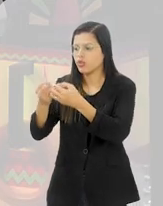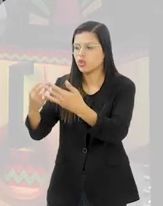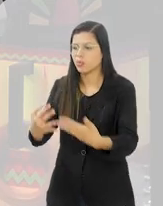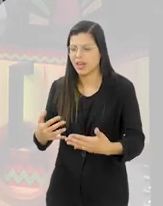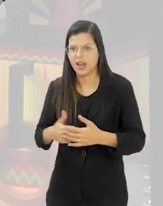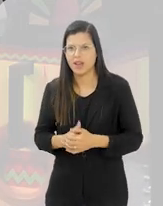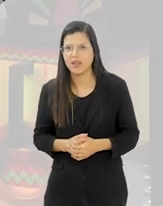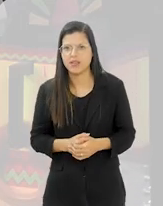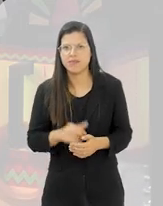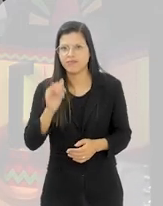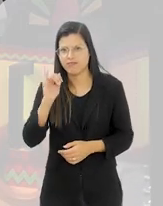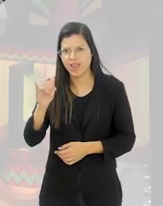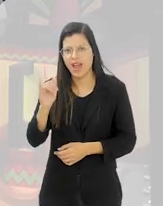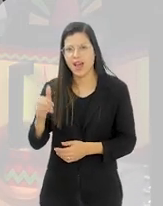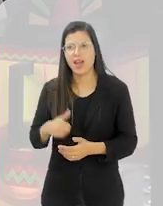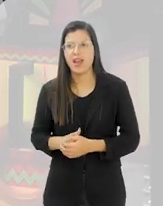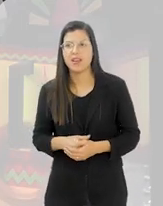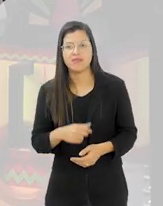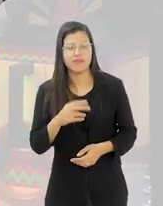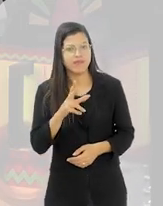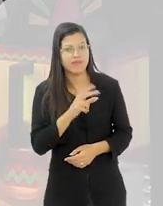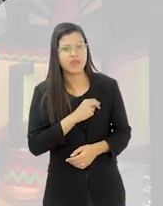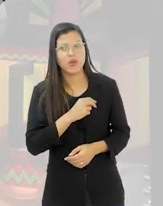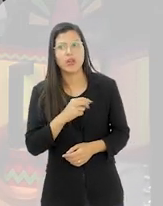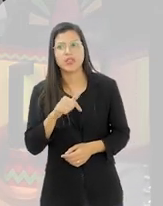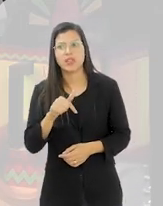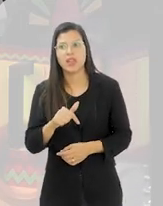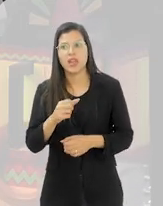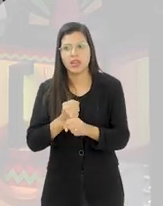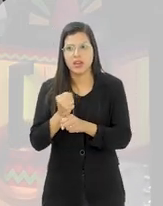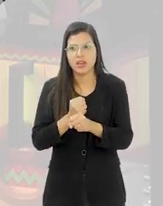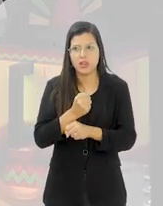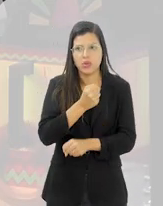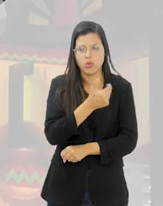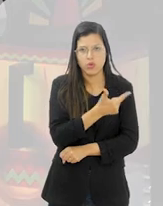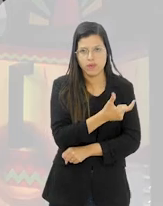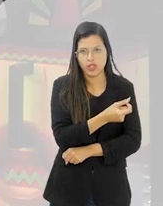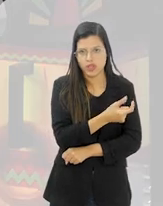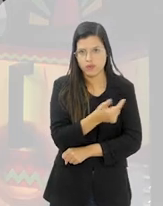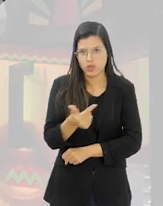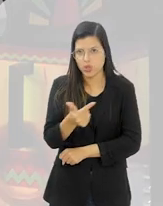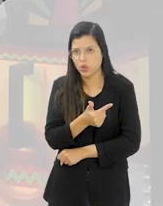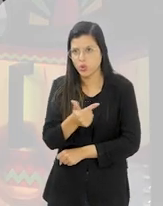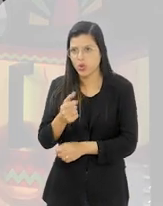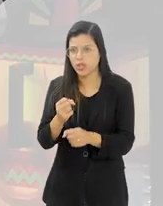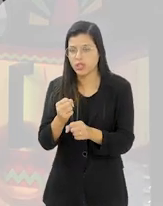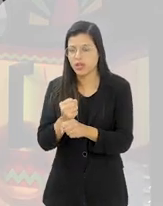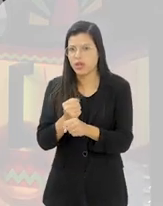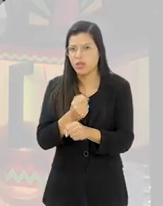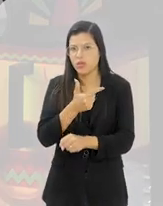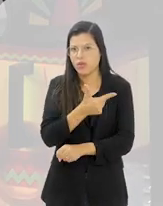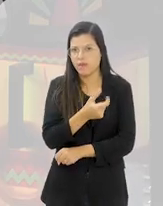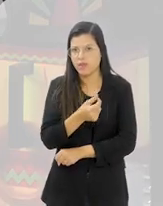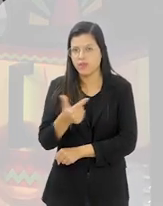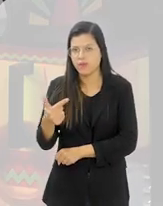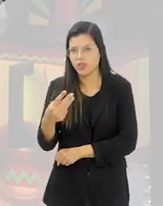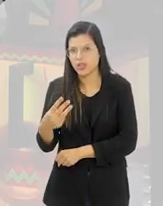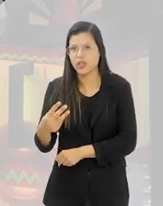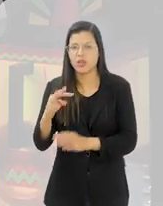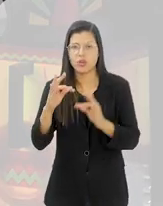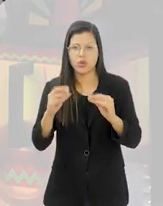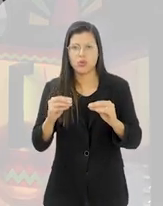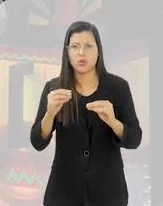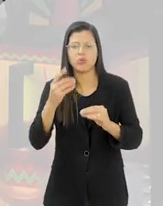falei, caramba, caí no colo certo. E aí ele defendeu, de 2022 para 2023, todos os